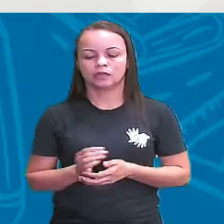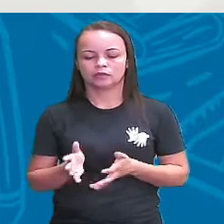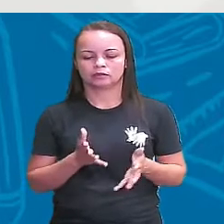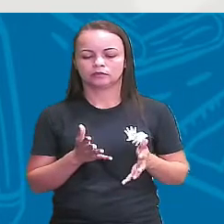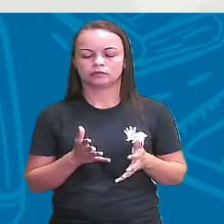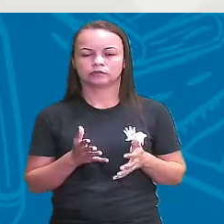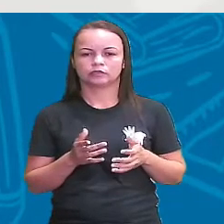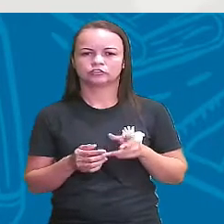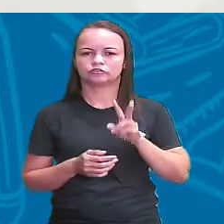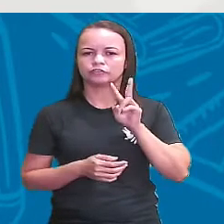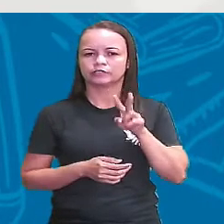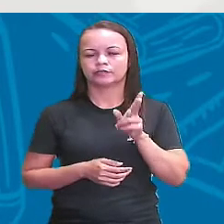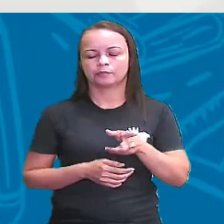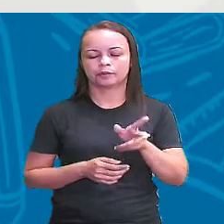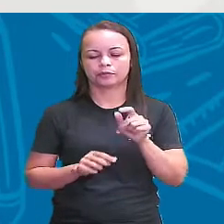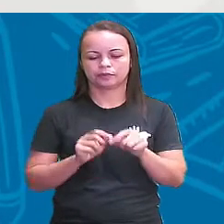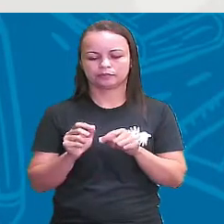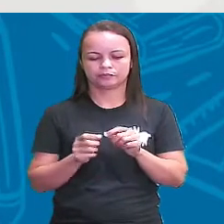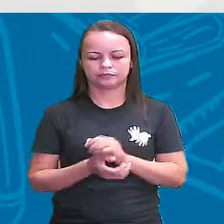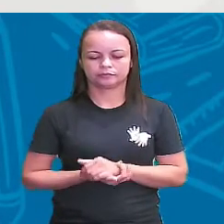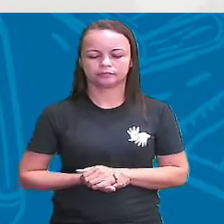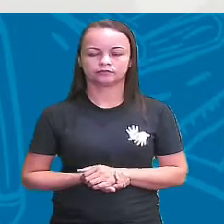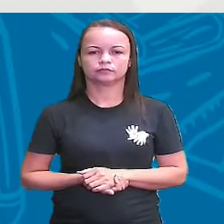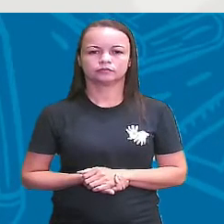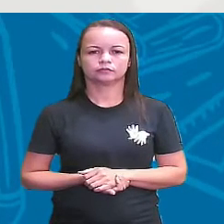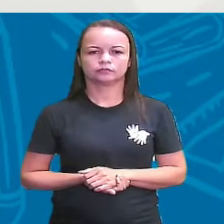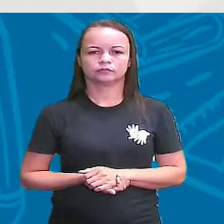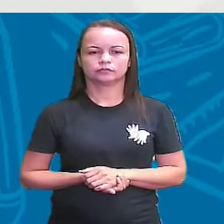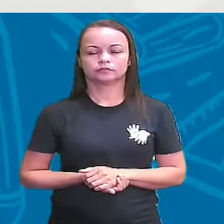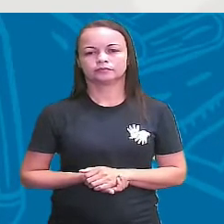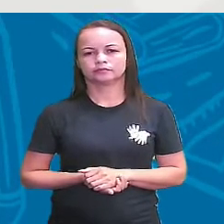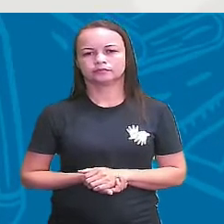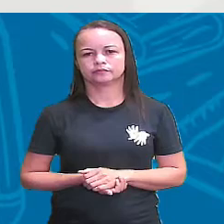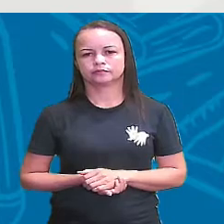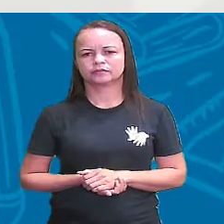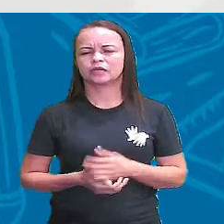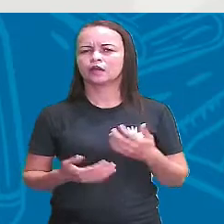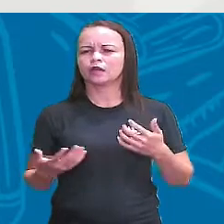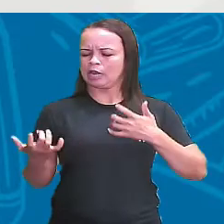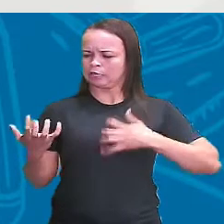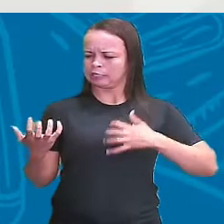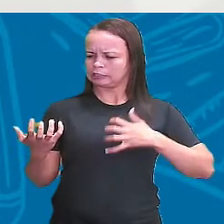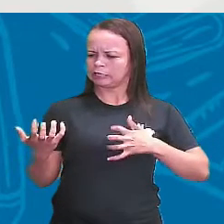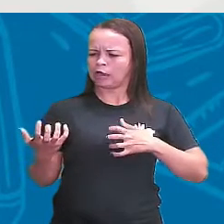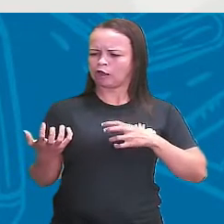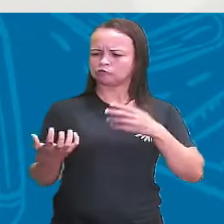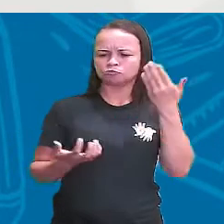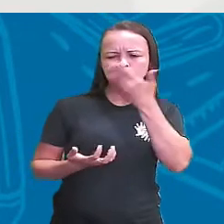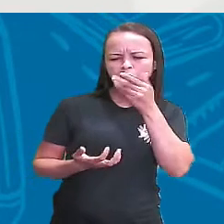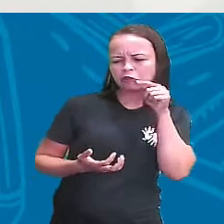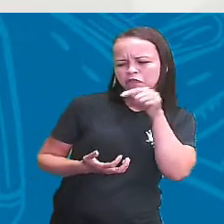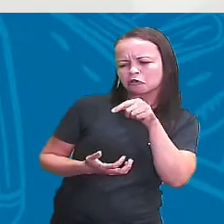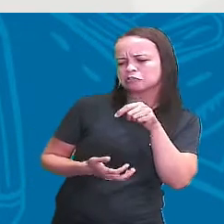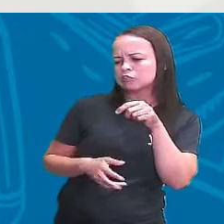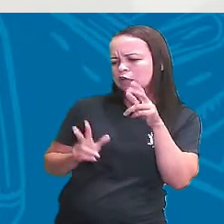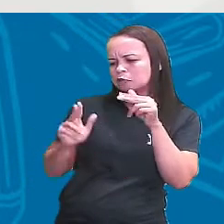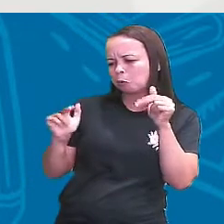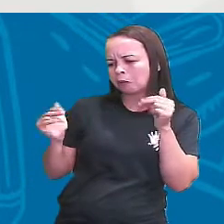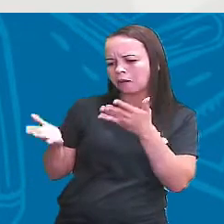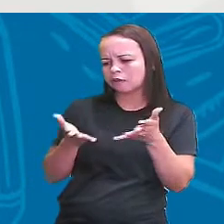viu anteriormente, ó. Nunca mais lo vi tocando la guitarra. Nunca mais eu o vi